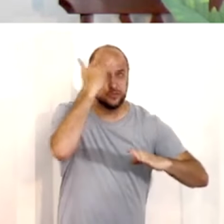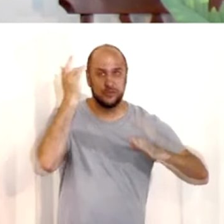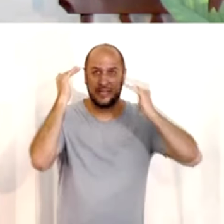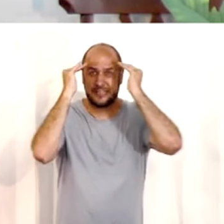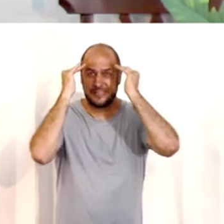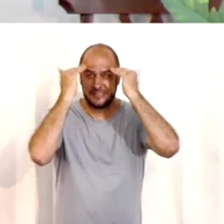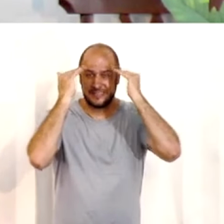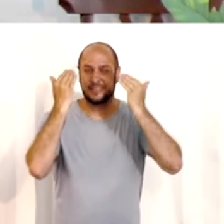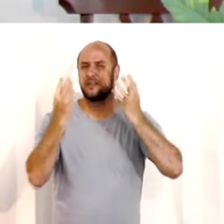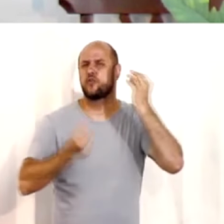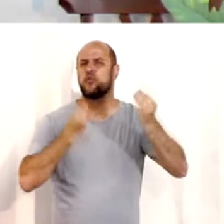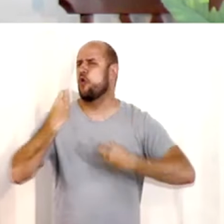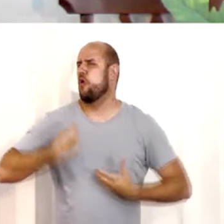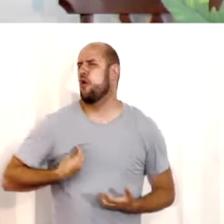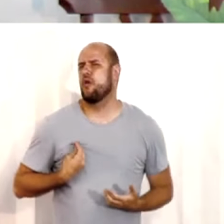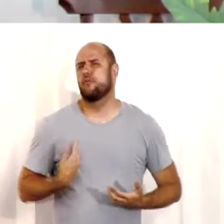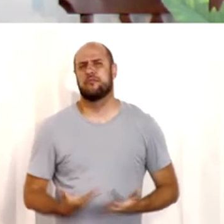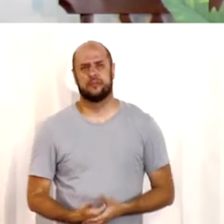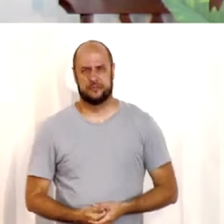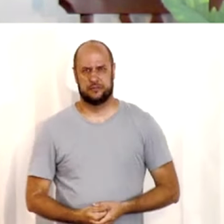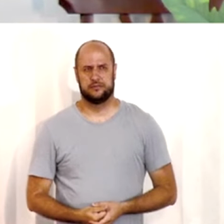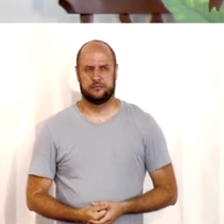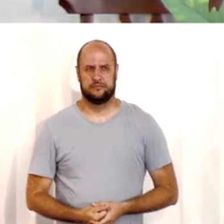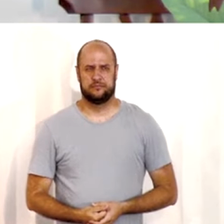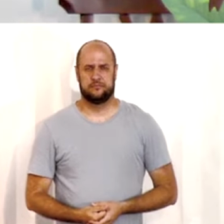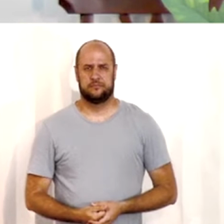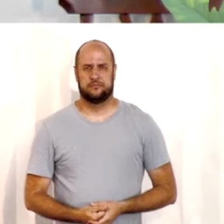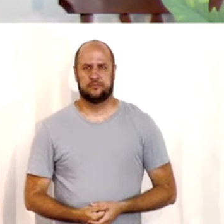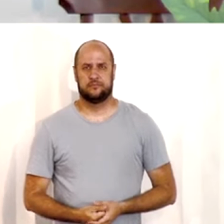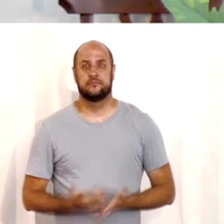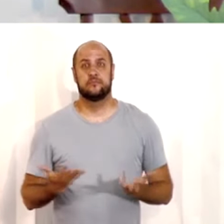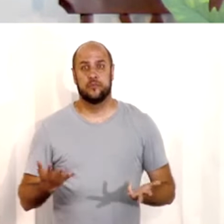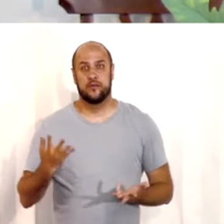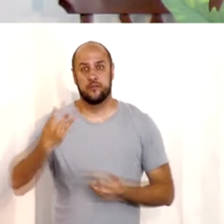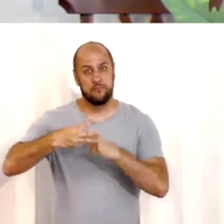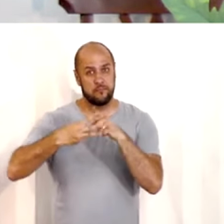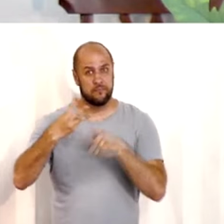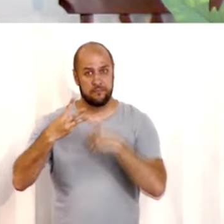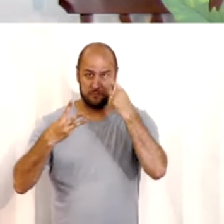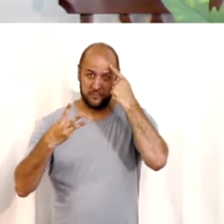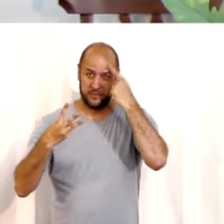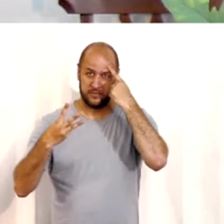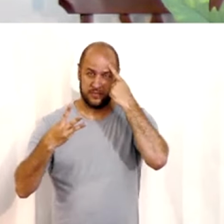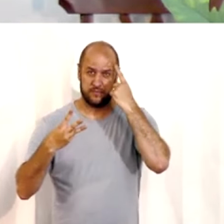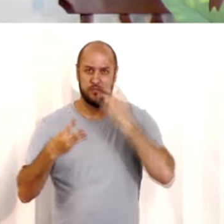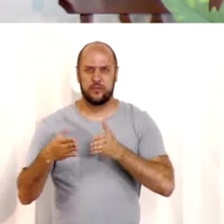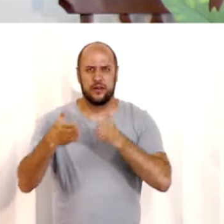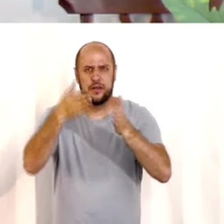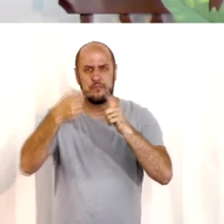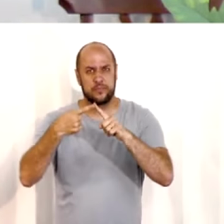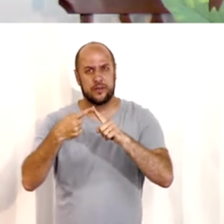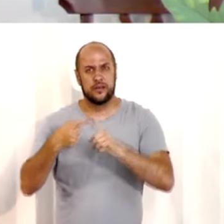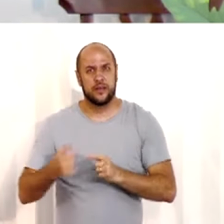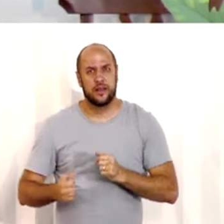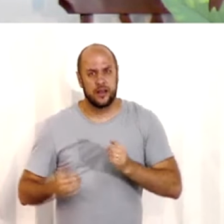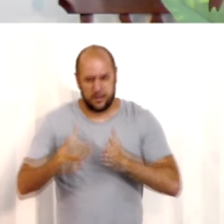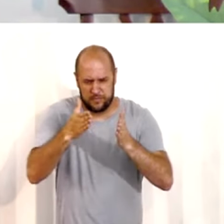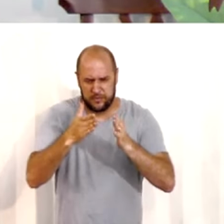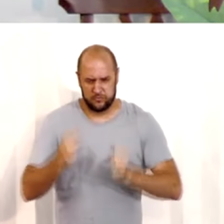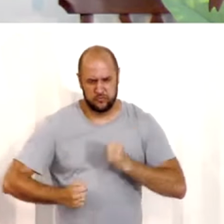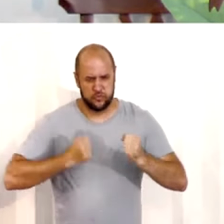sua carreira cristã. E então, imagino, pontua com essas três coisas. Está na caminhada? Está na corrida? Vai